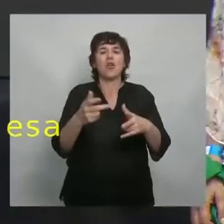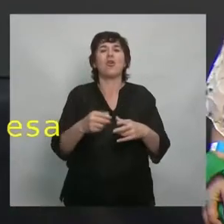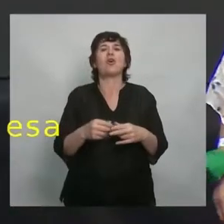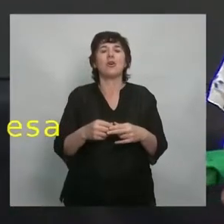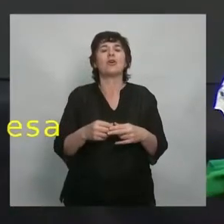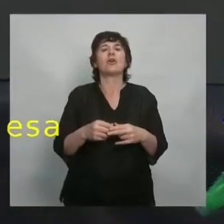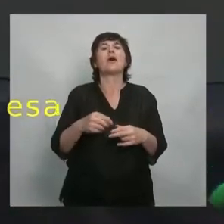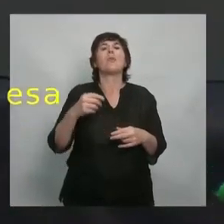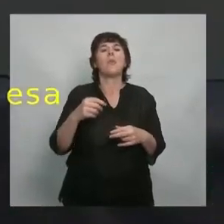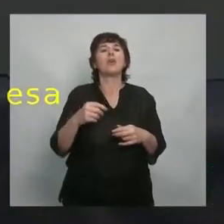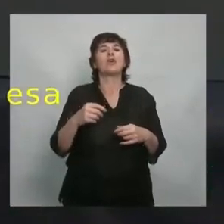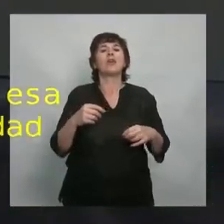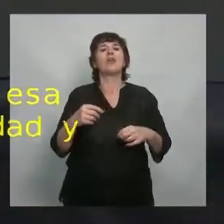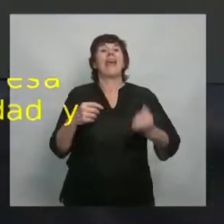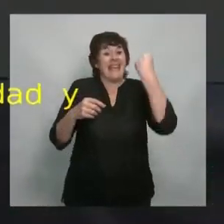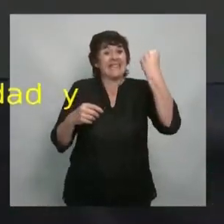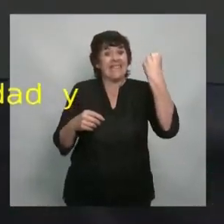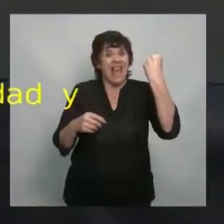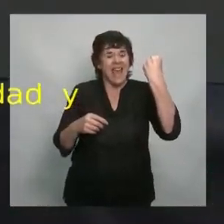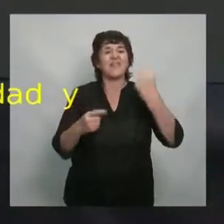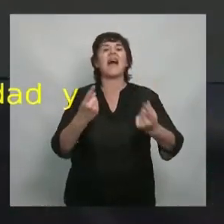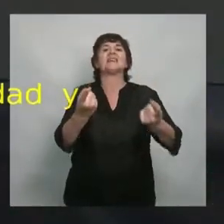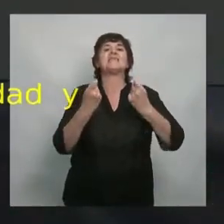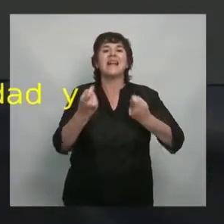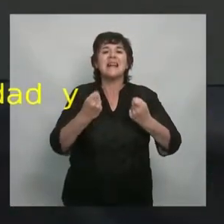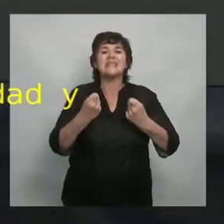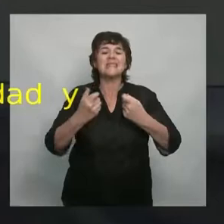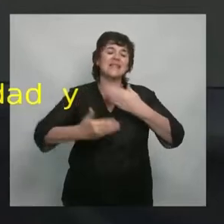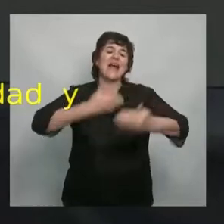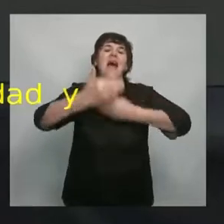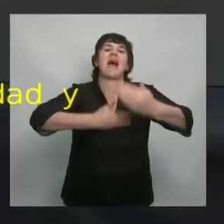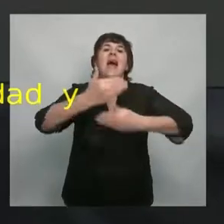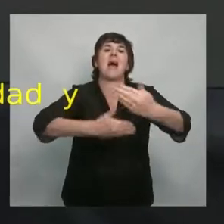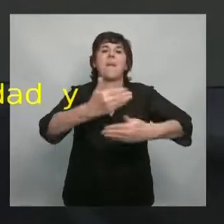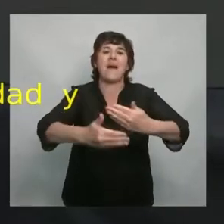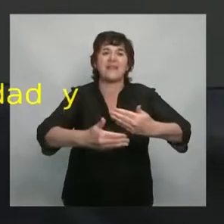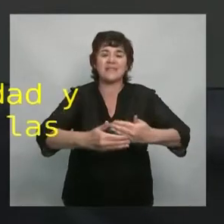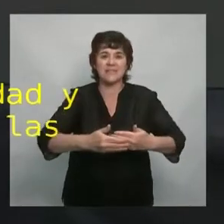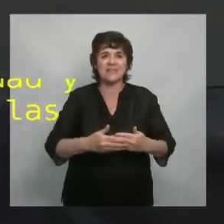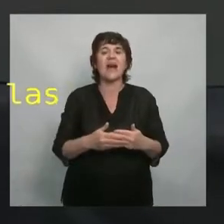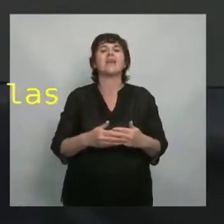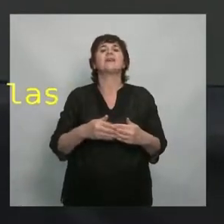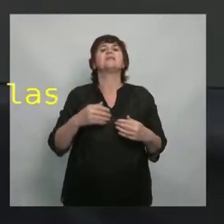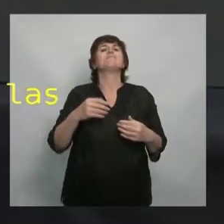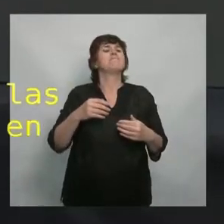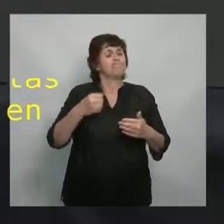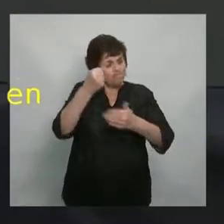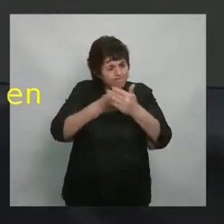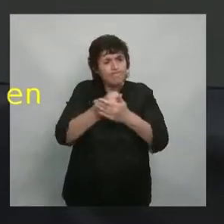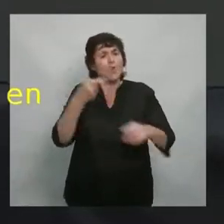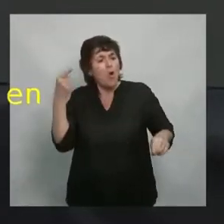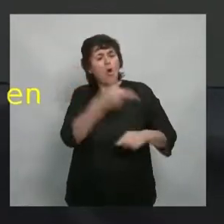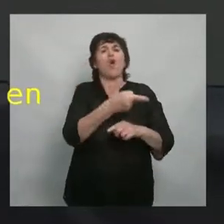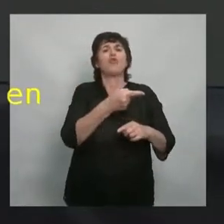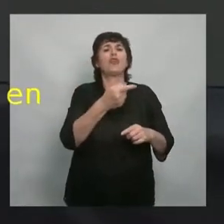esquerdas precisa avançar no que diz respeito à superação do racismo e deixar de considerar que isso é